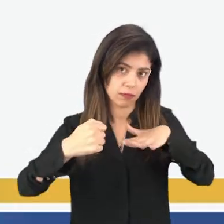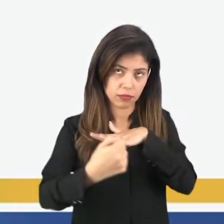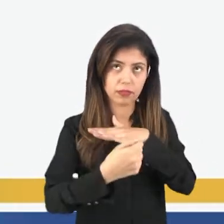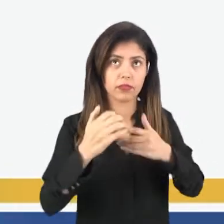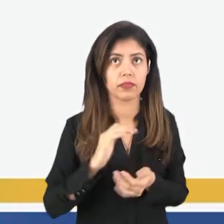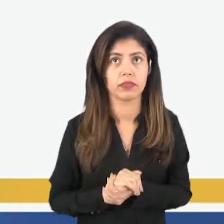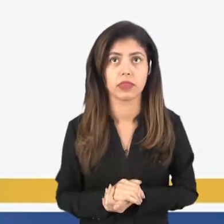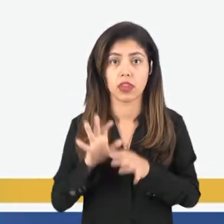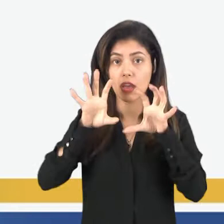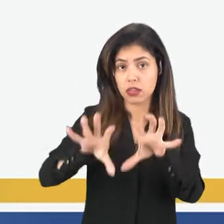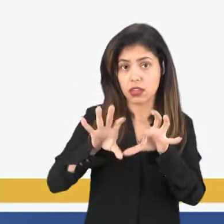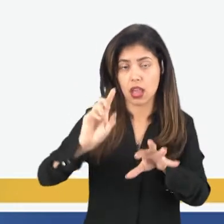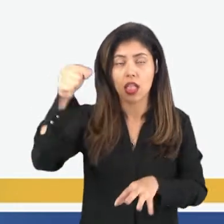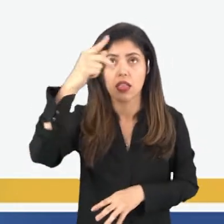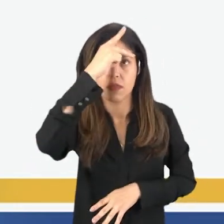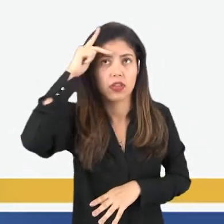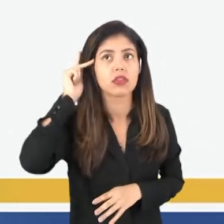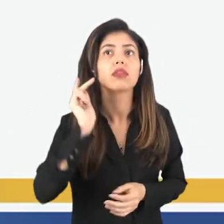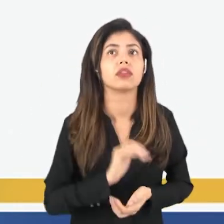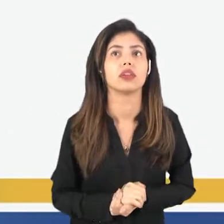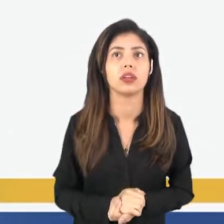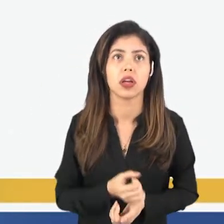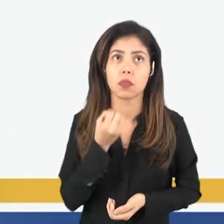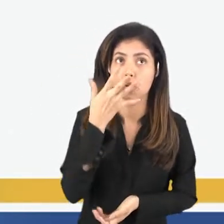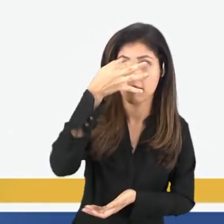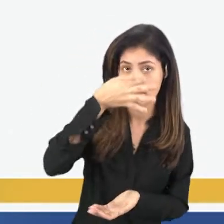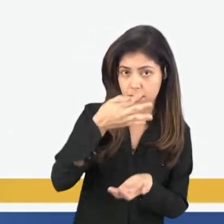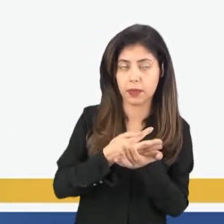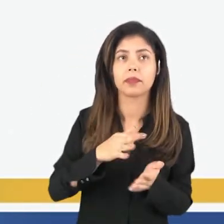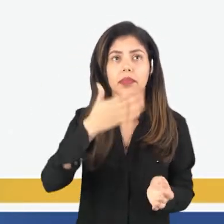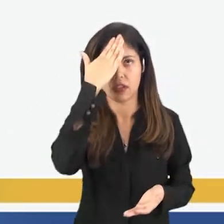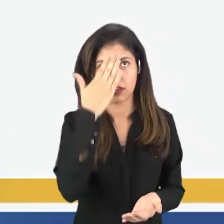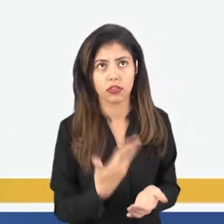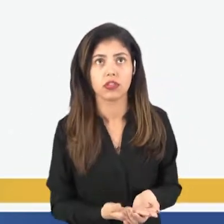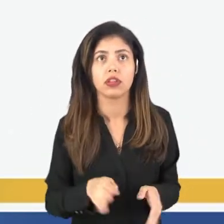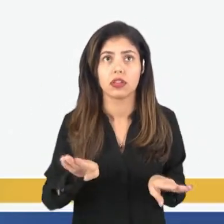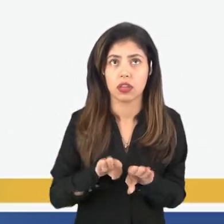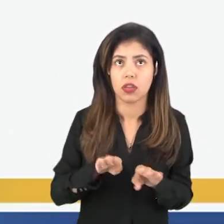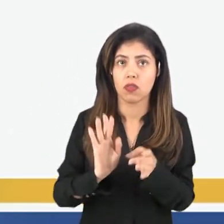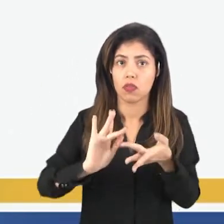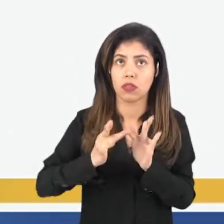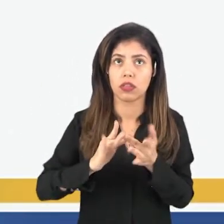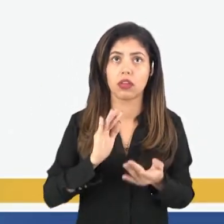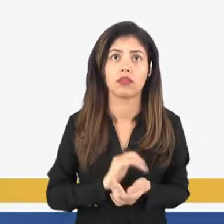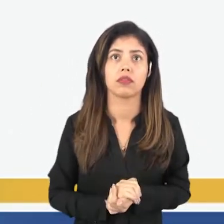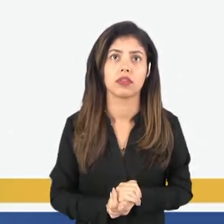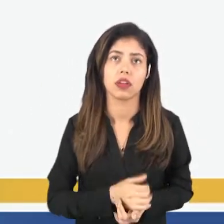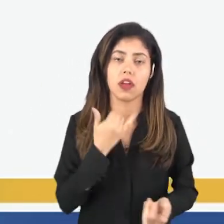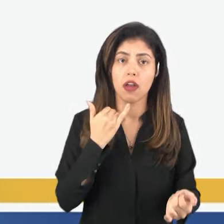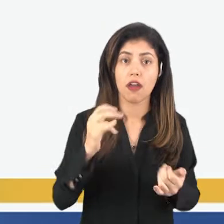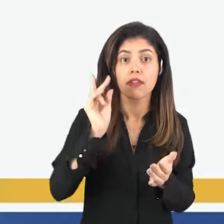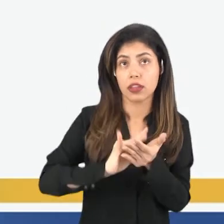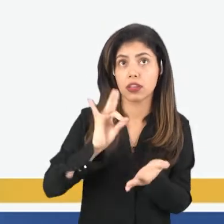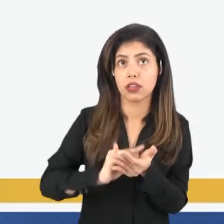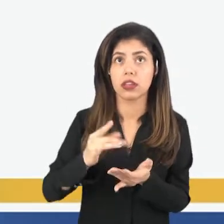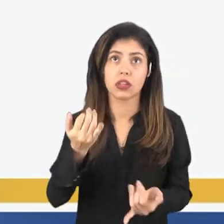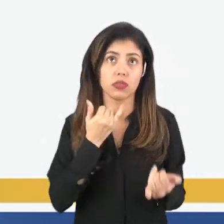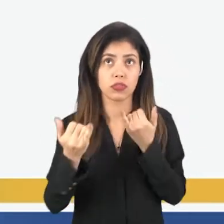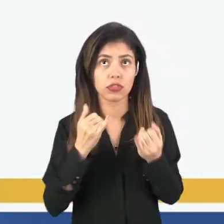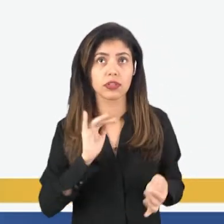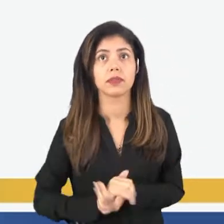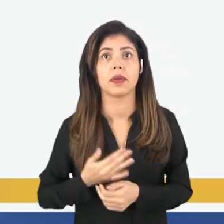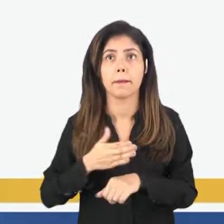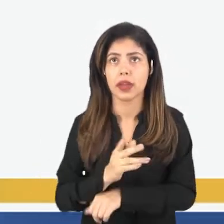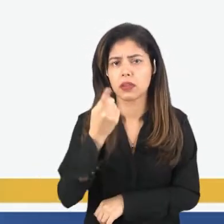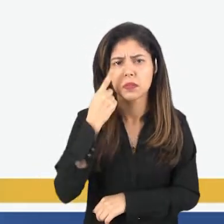news. Assim, aquelas pessoas que de boa fé acreditaram estar em contato com uma verdadeira notícia passam,